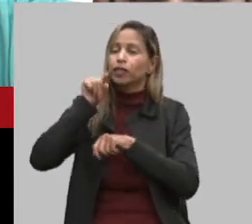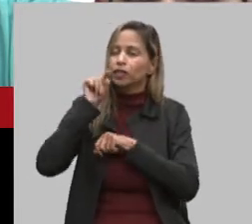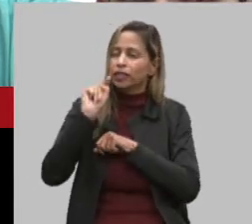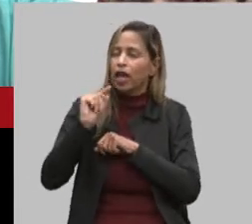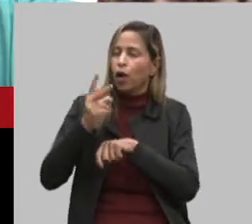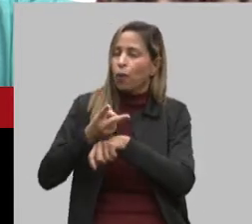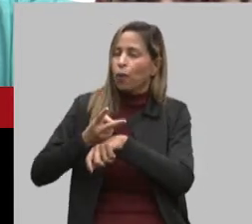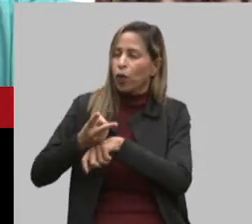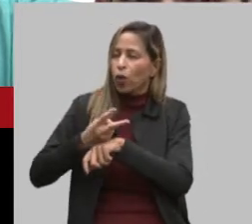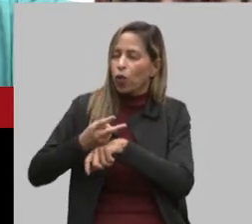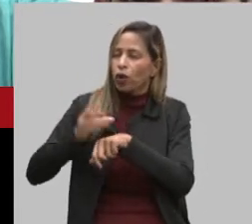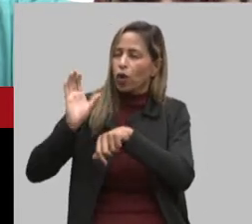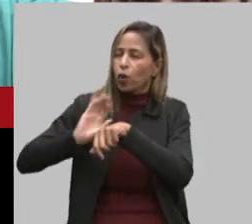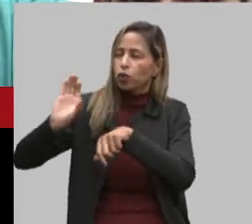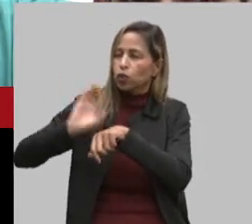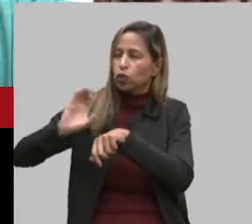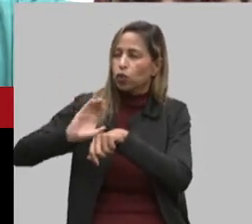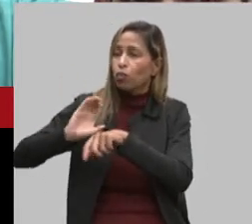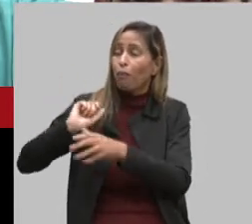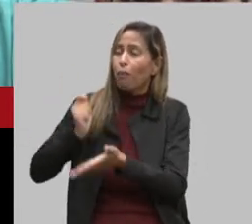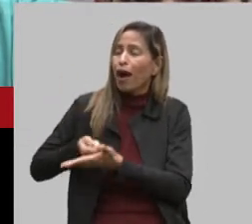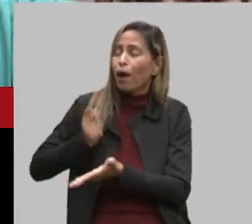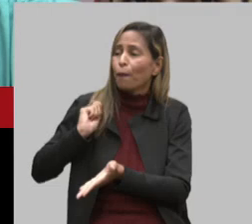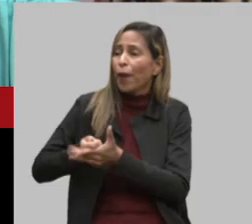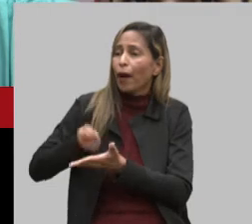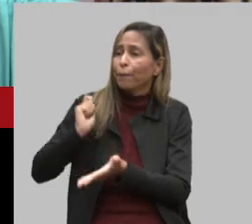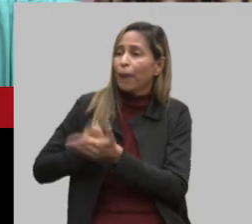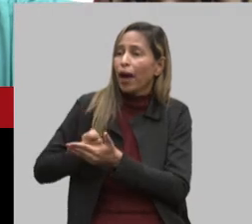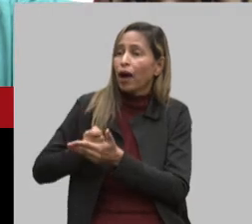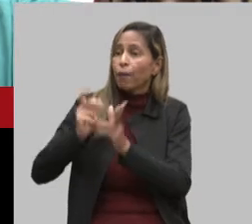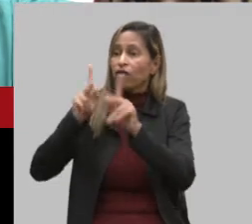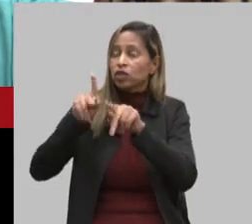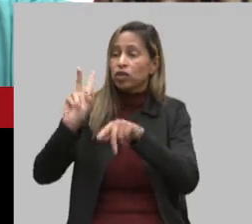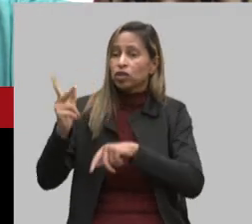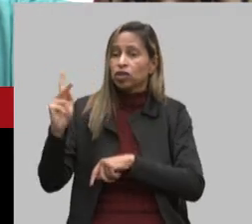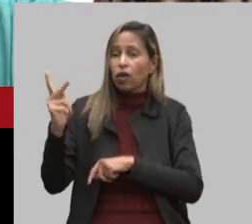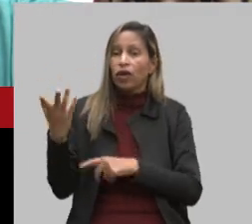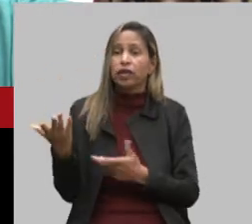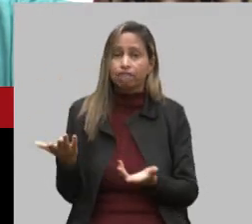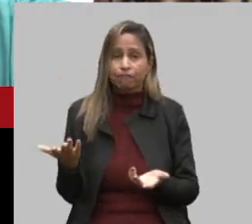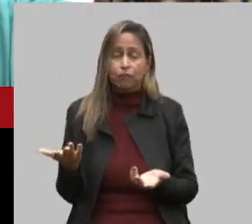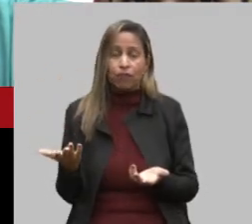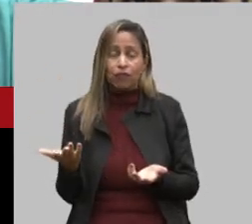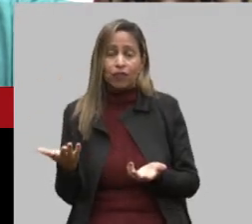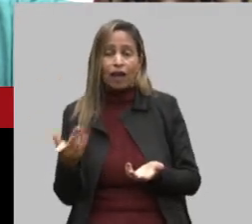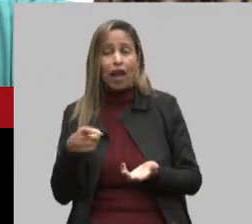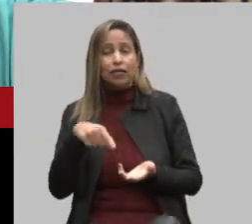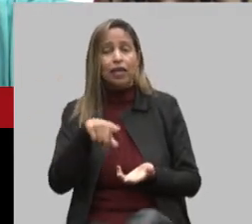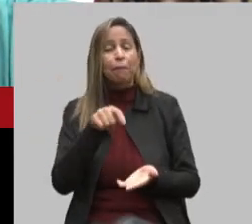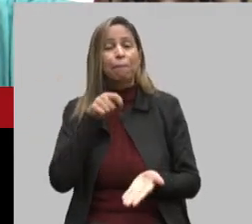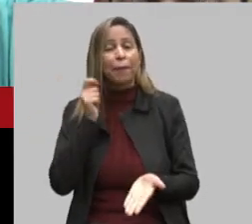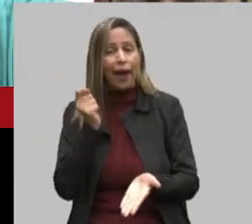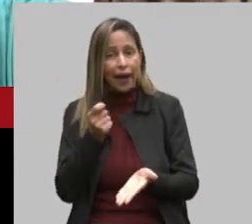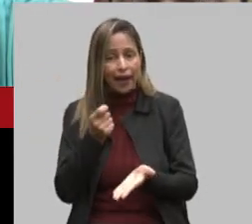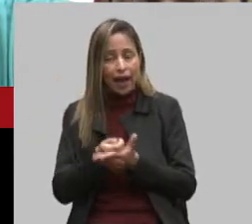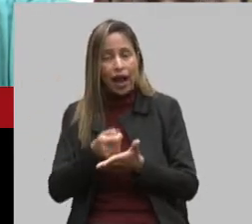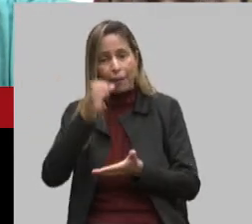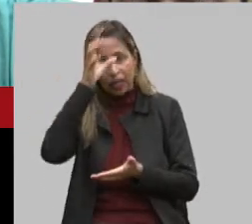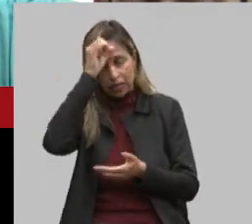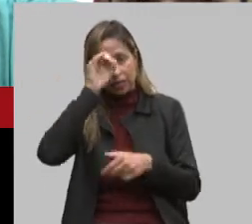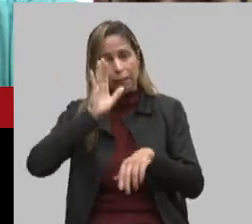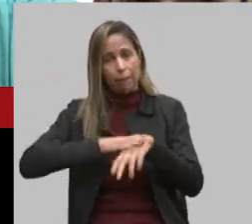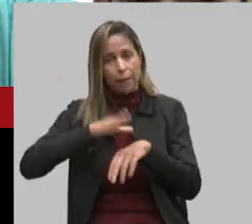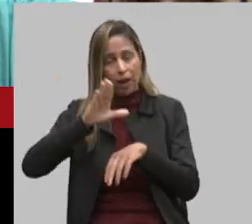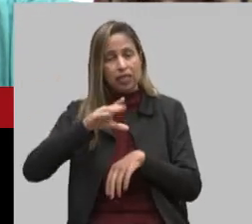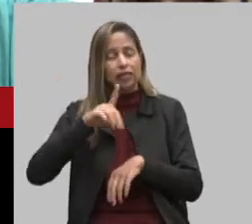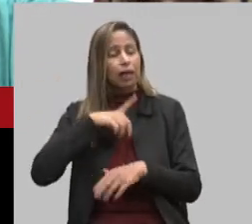sempre fazer curso só que tem que ser pago Ela é professora de história Então ela tem que pagar para poder ter mais aprendizado ela tem que